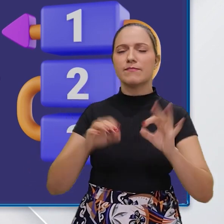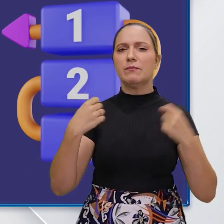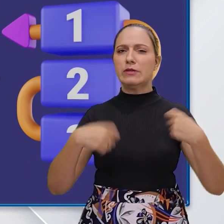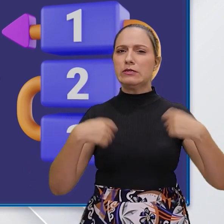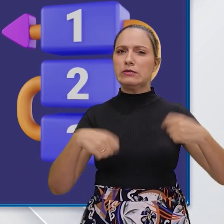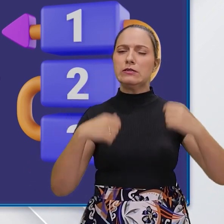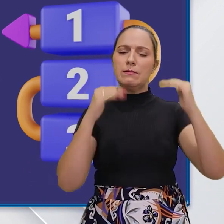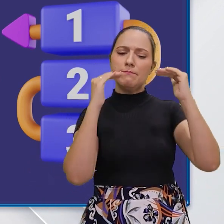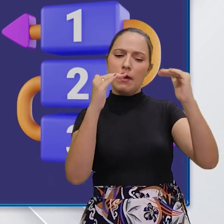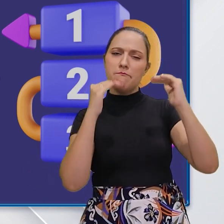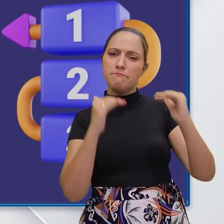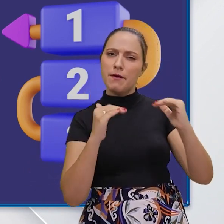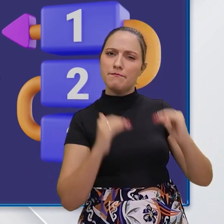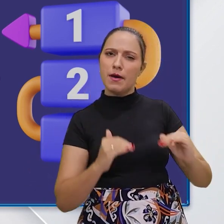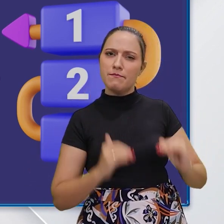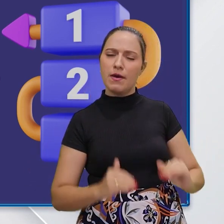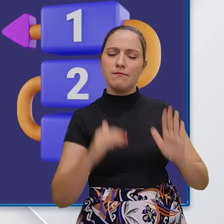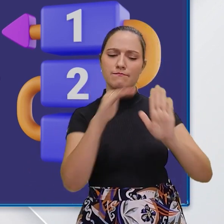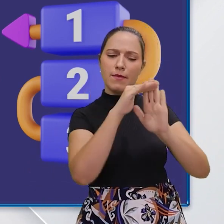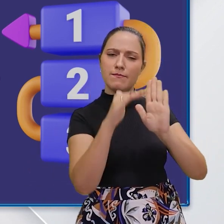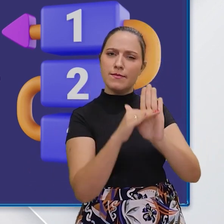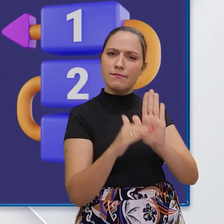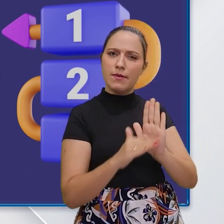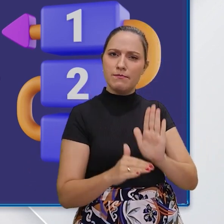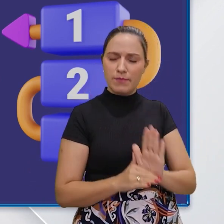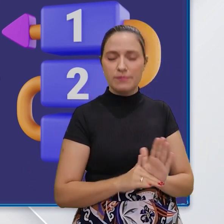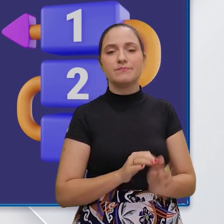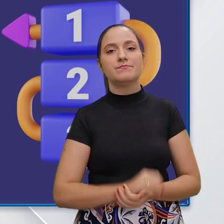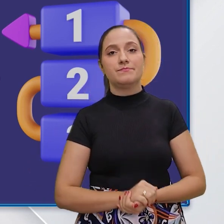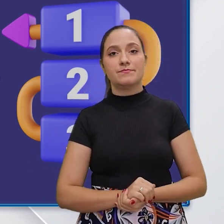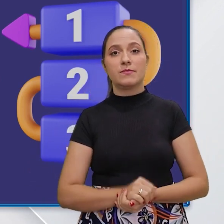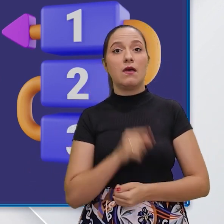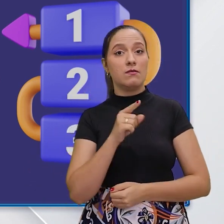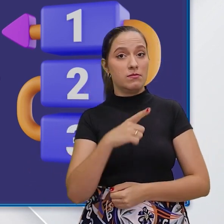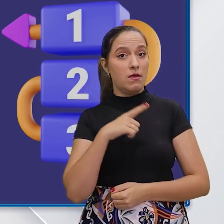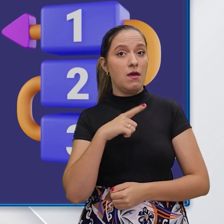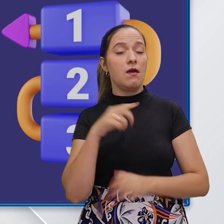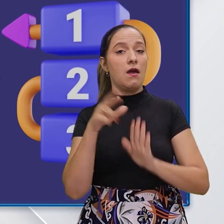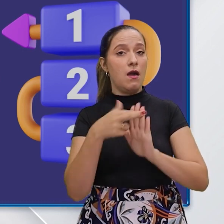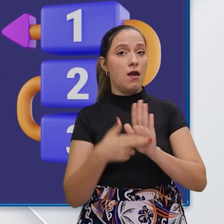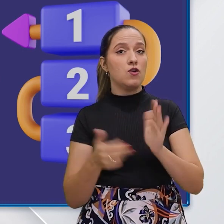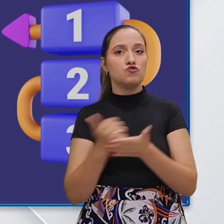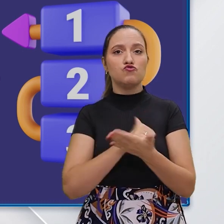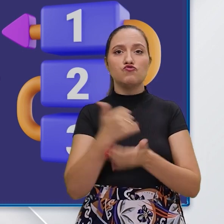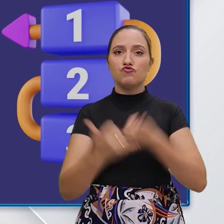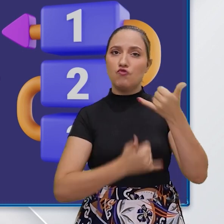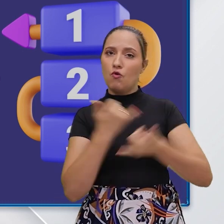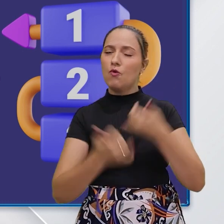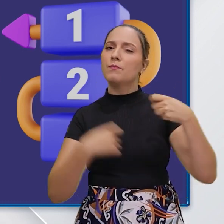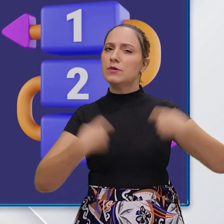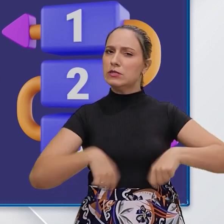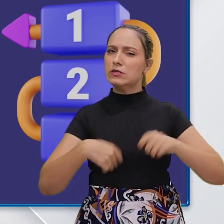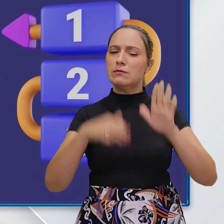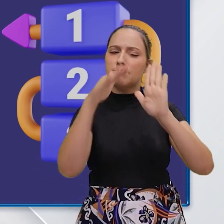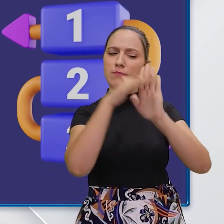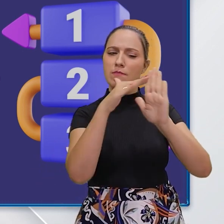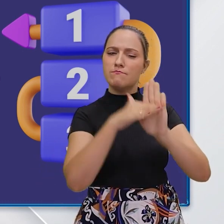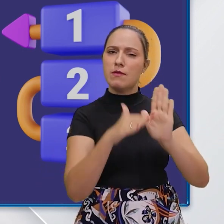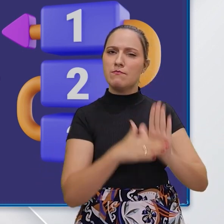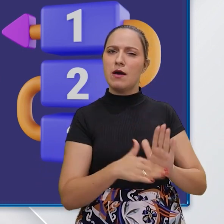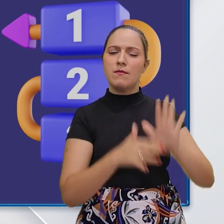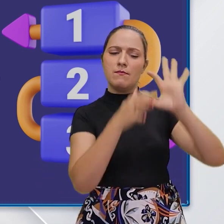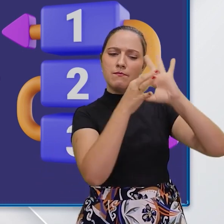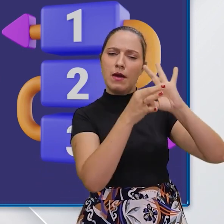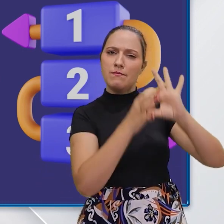organização sequencial. As instruções do jogo são apresentadas de uma ordem lógica